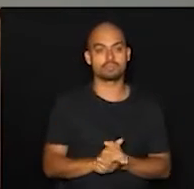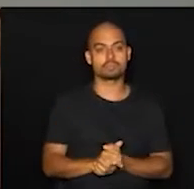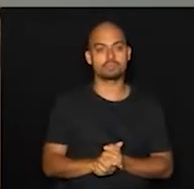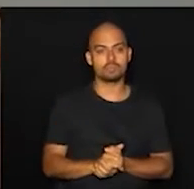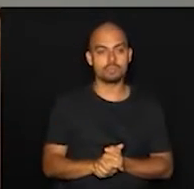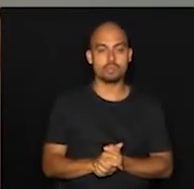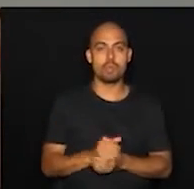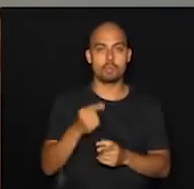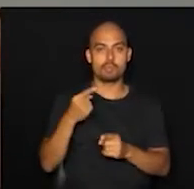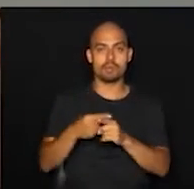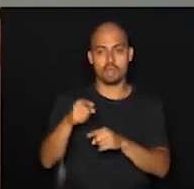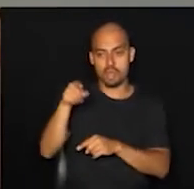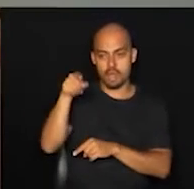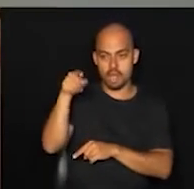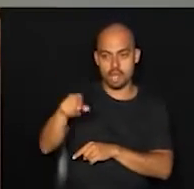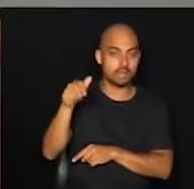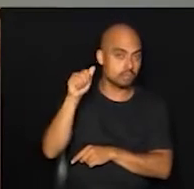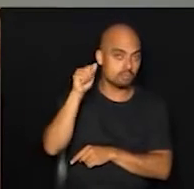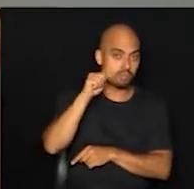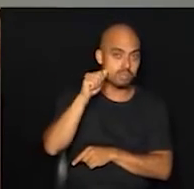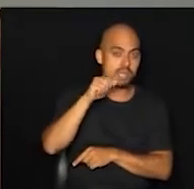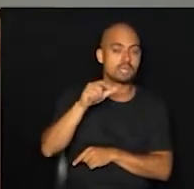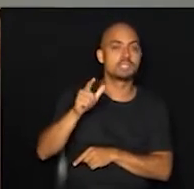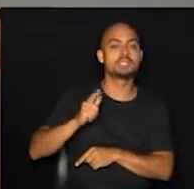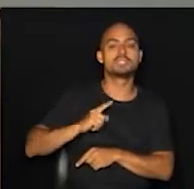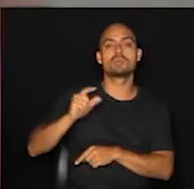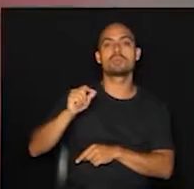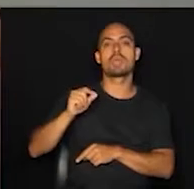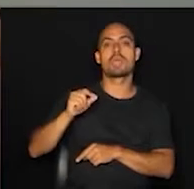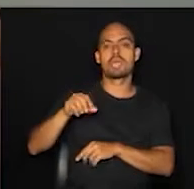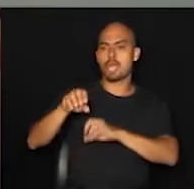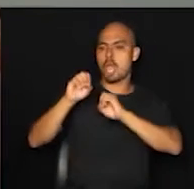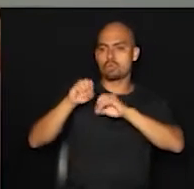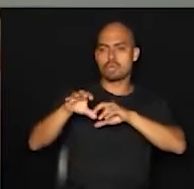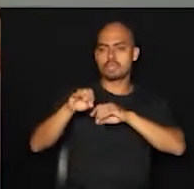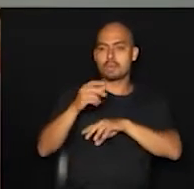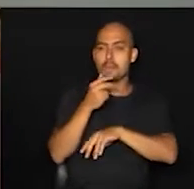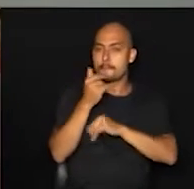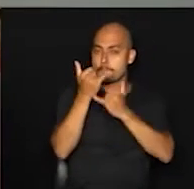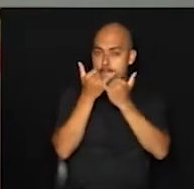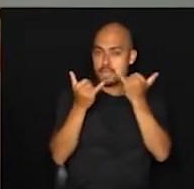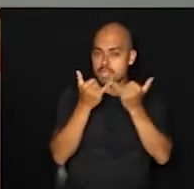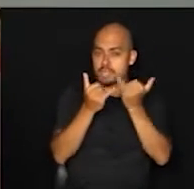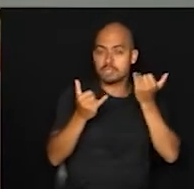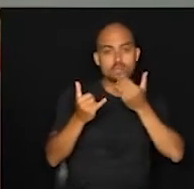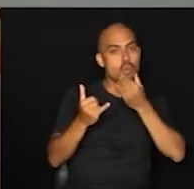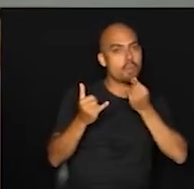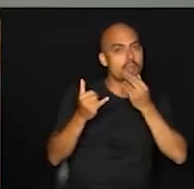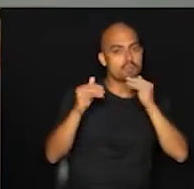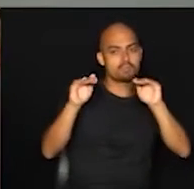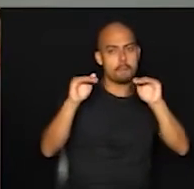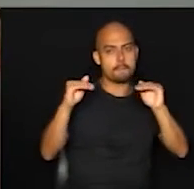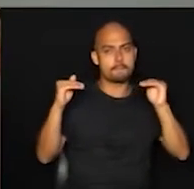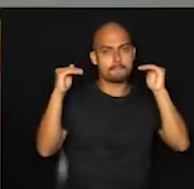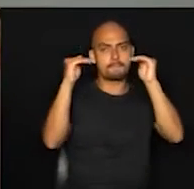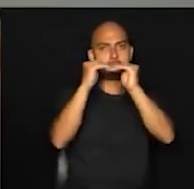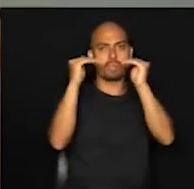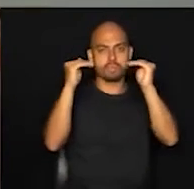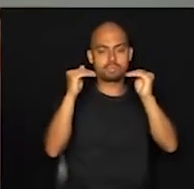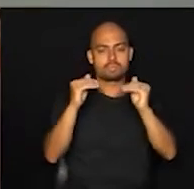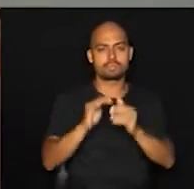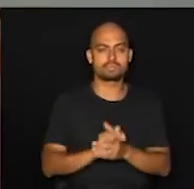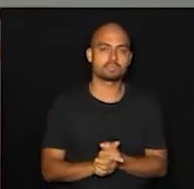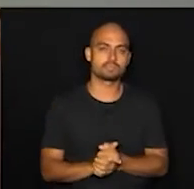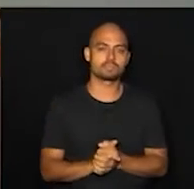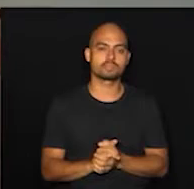como menina, mulher, né? Ela tinha que ter uma educação igual a de um homem, príncipe imperial homem. Ela era mulher, mas ela